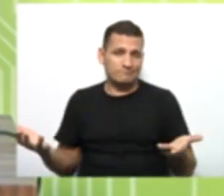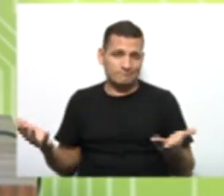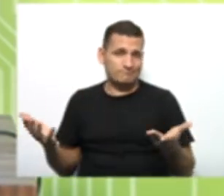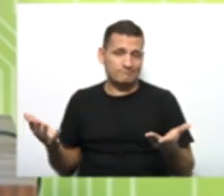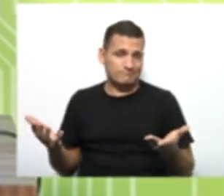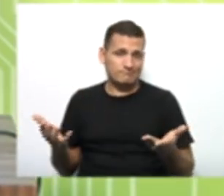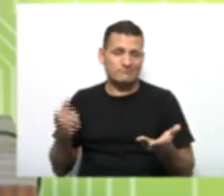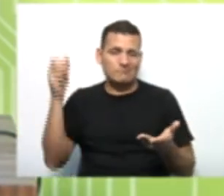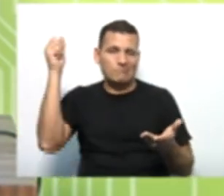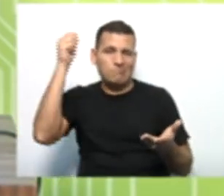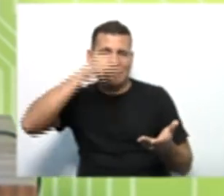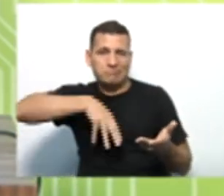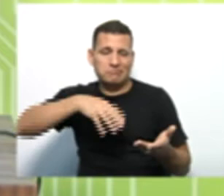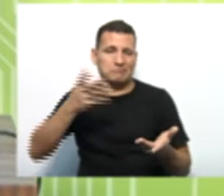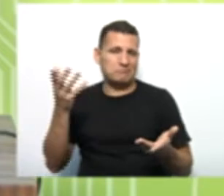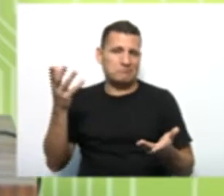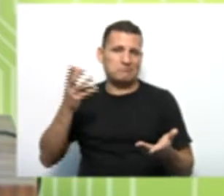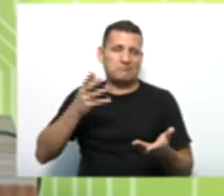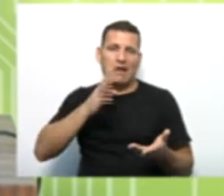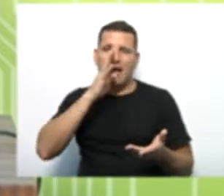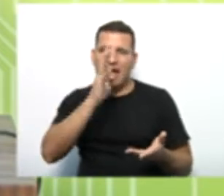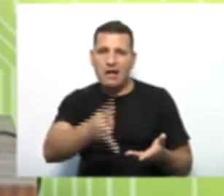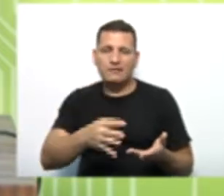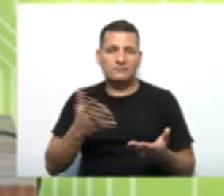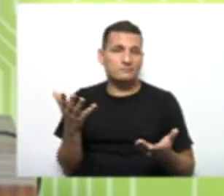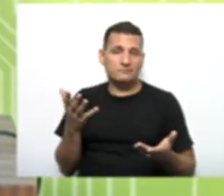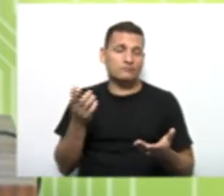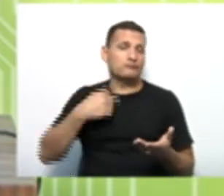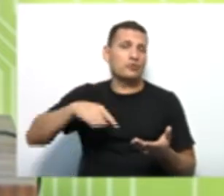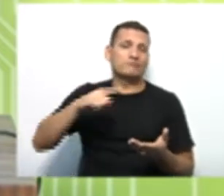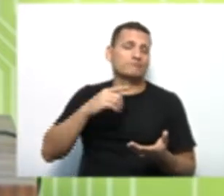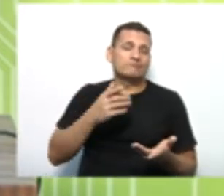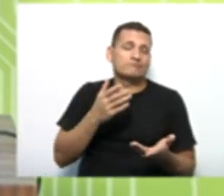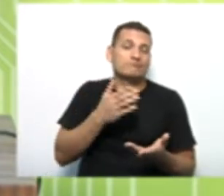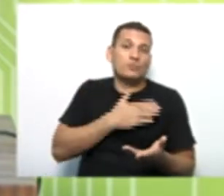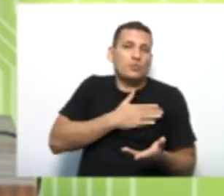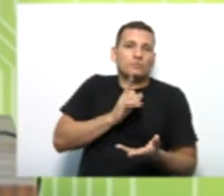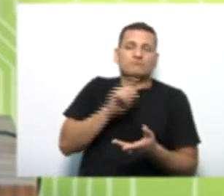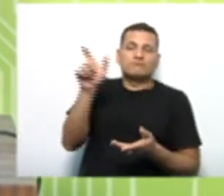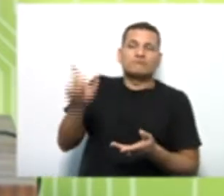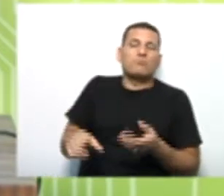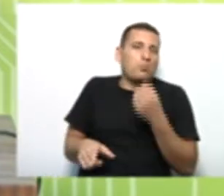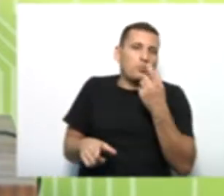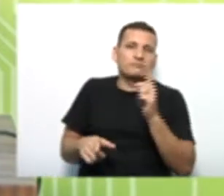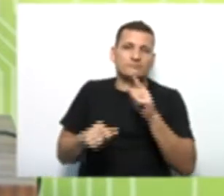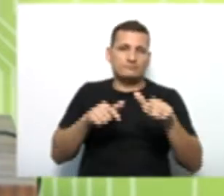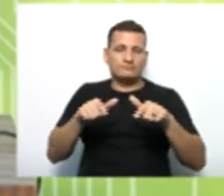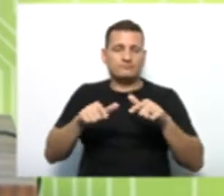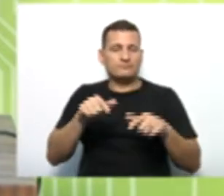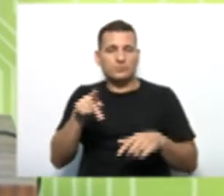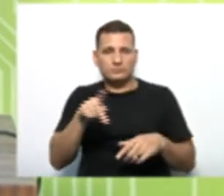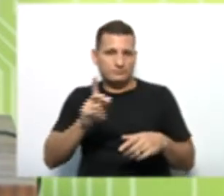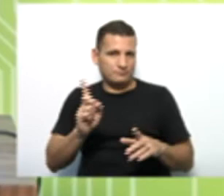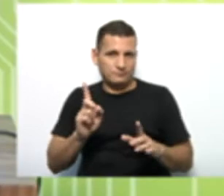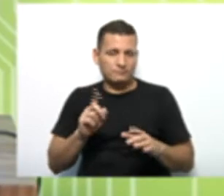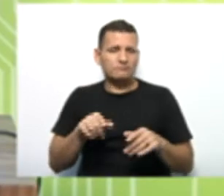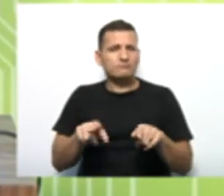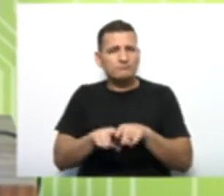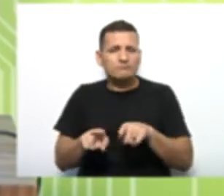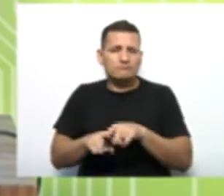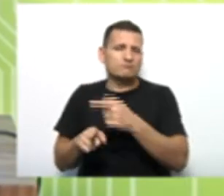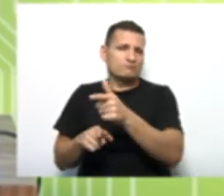ele é grosseiro, se ele briga muito com a gente não considera ele um bom professor. A mesma coisa para as outras